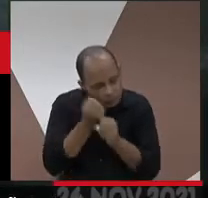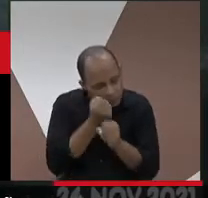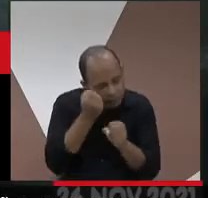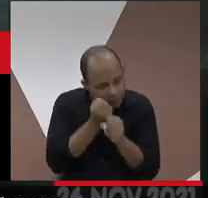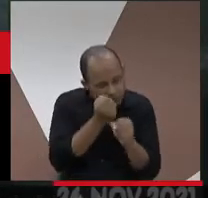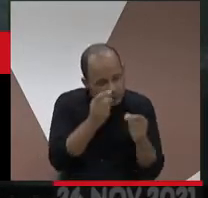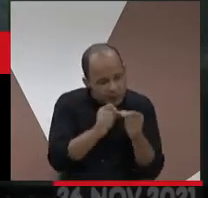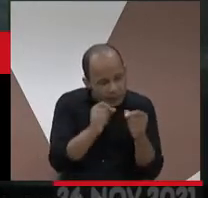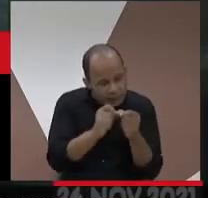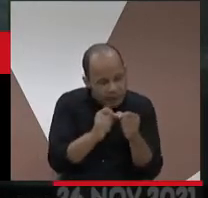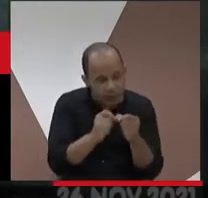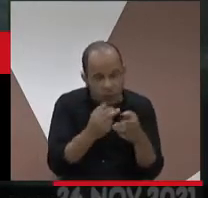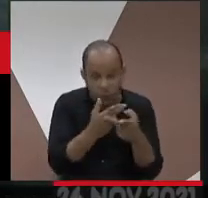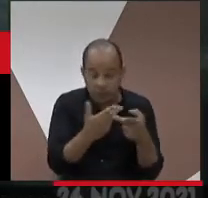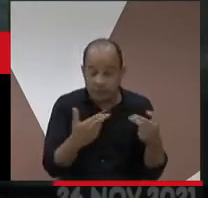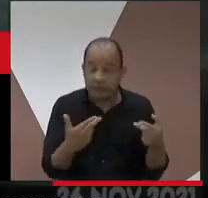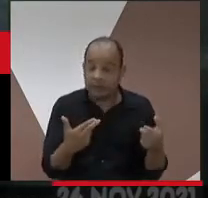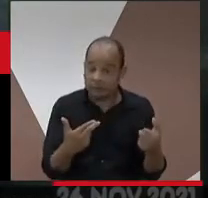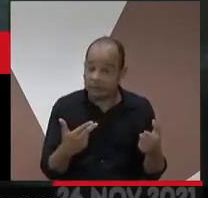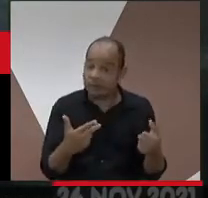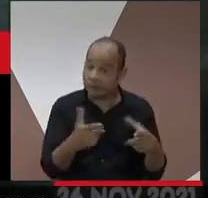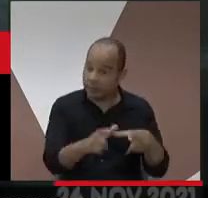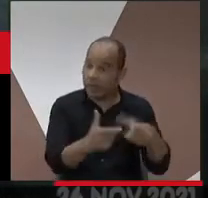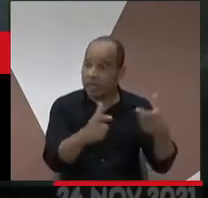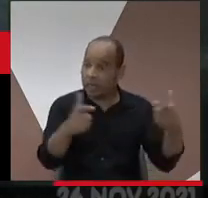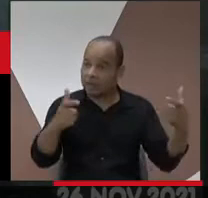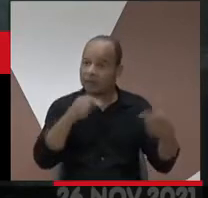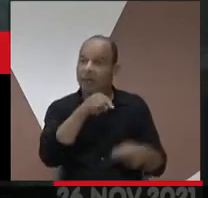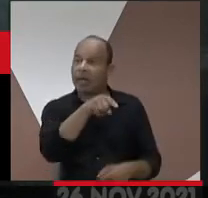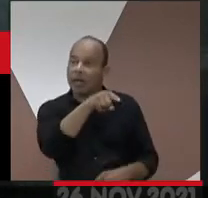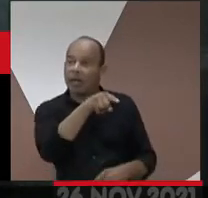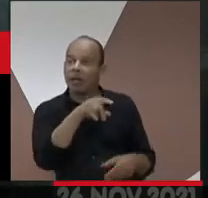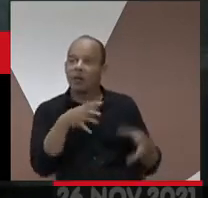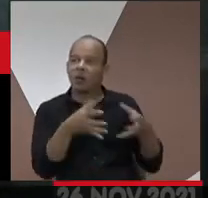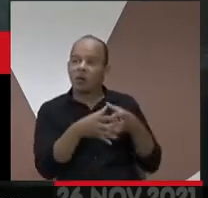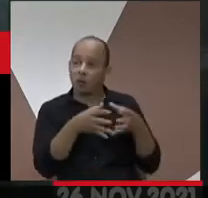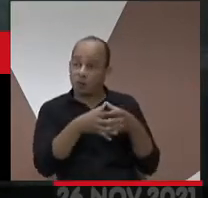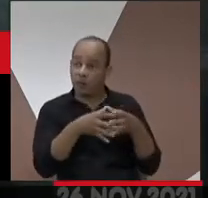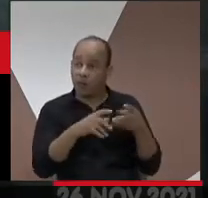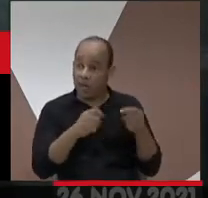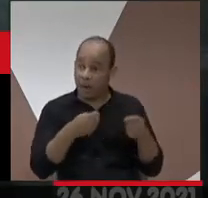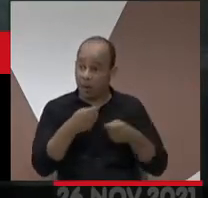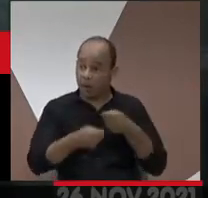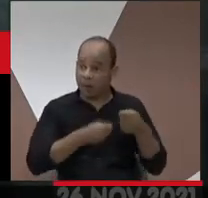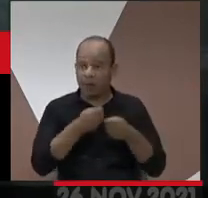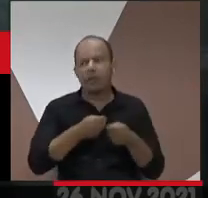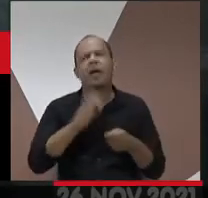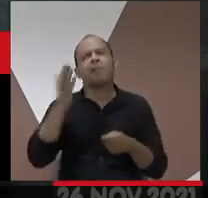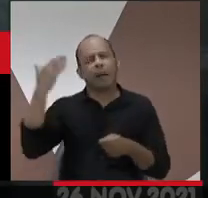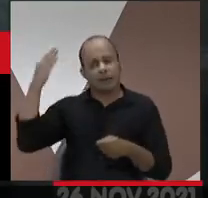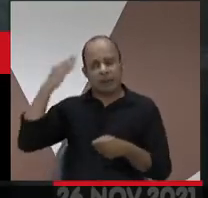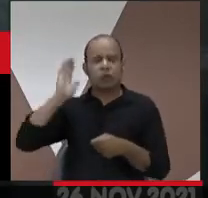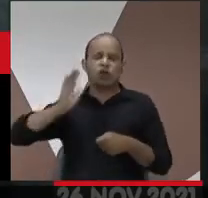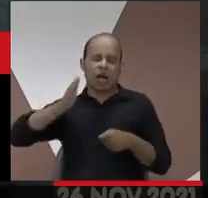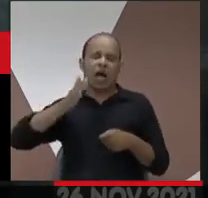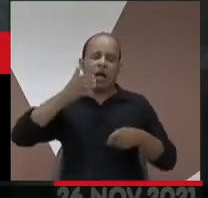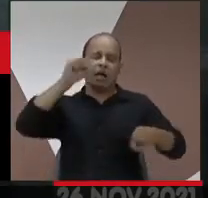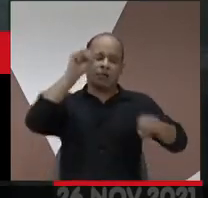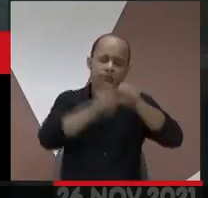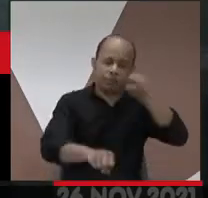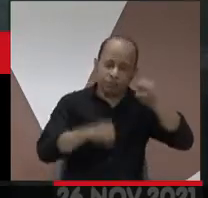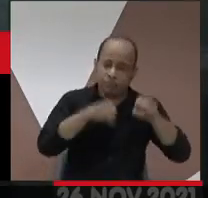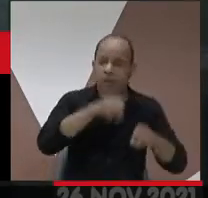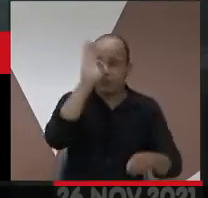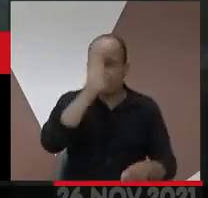grupos econômicos, pior, grupos econômicos que já destruíram o Brasil, né? Que já destruíram a